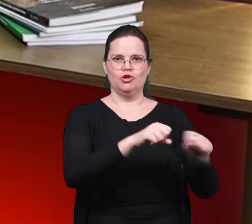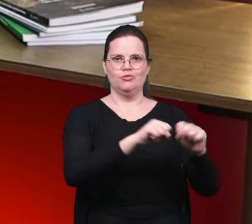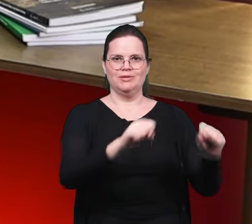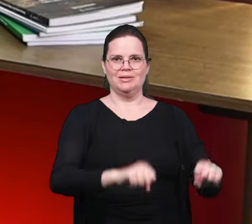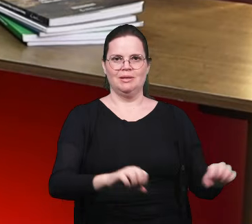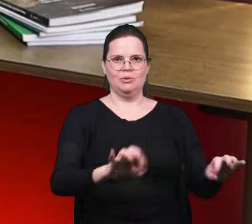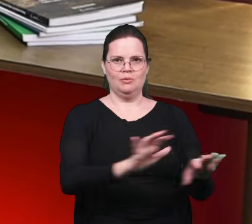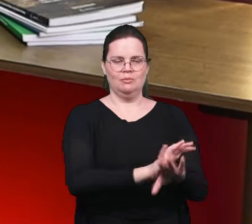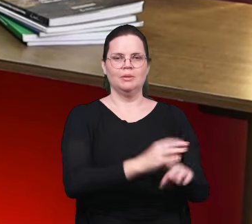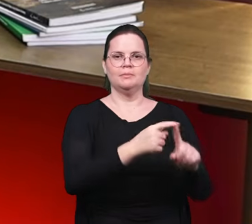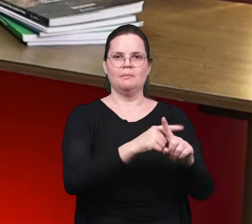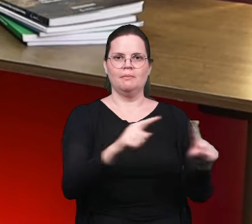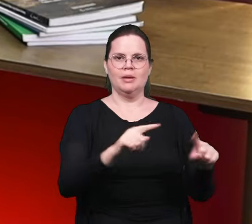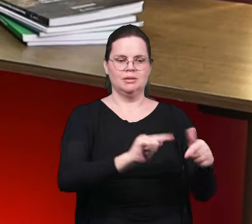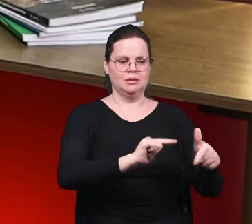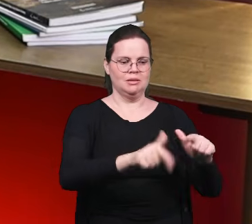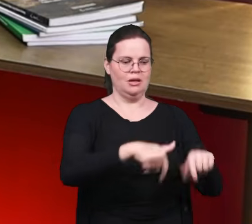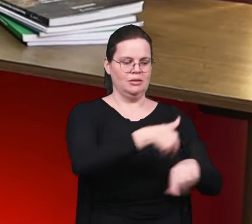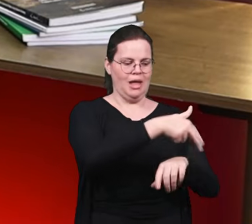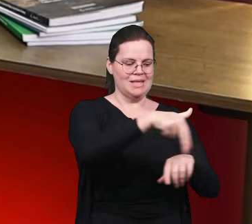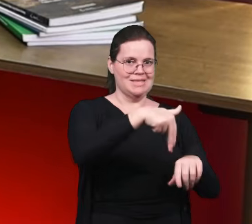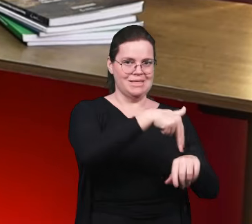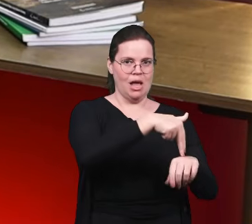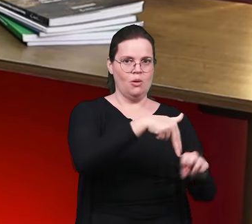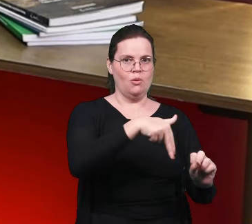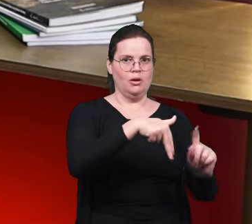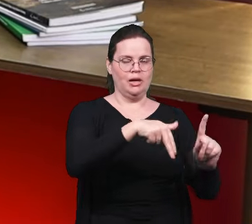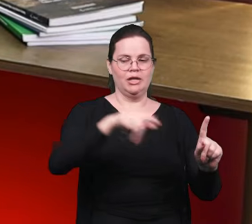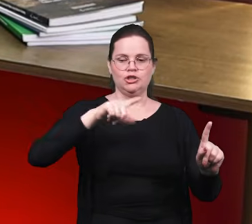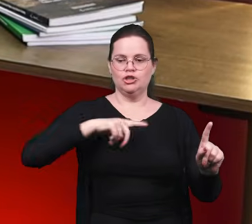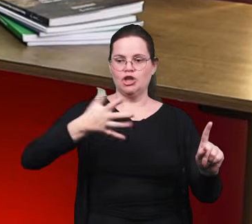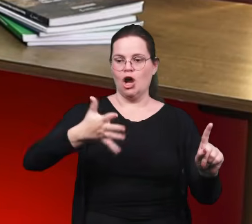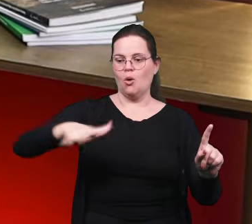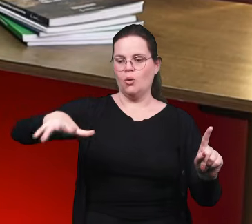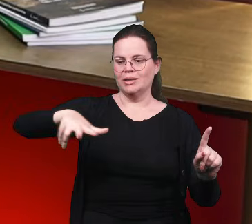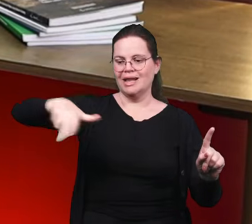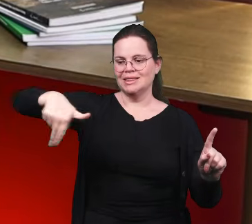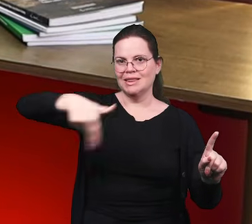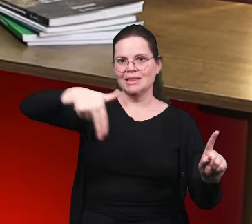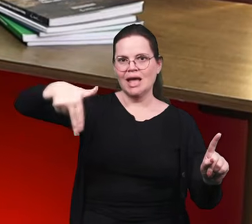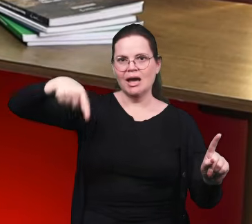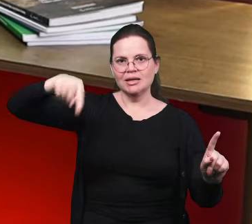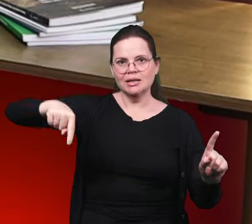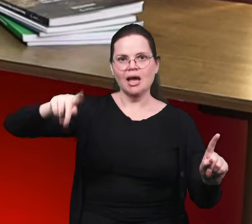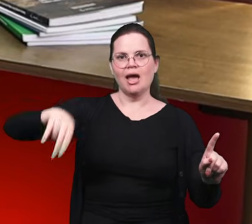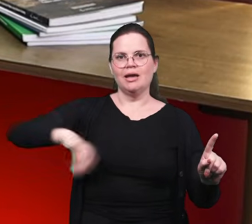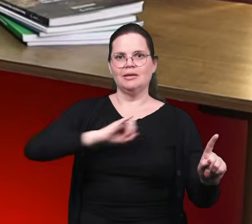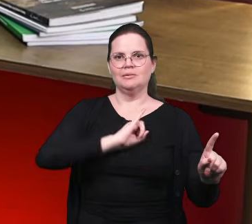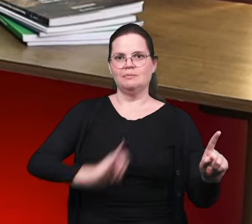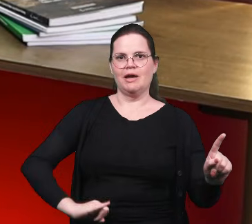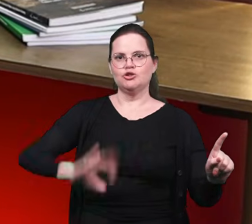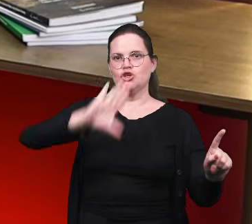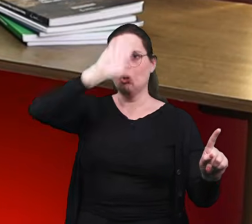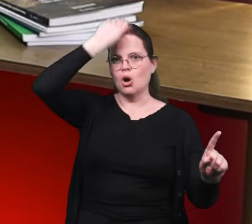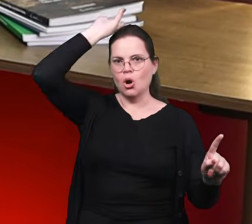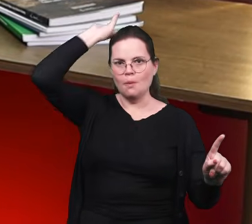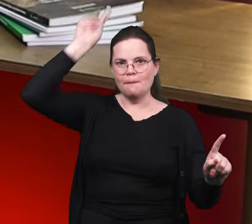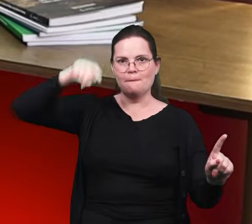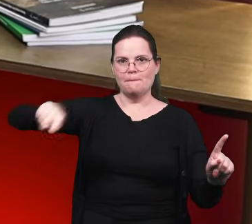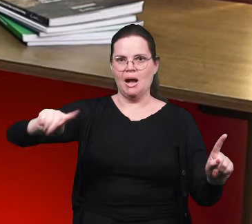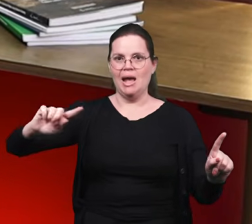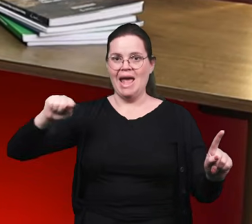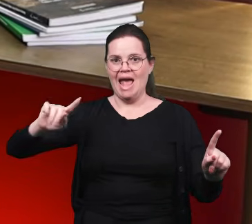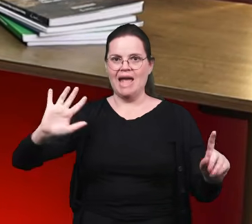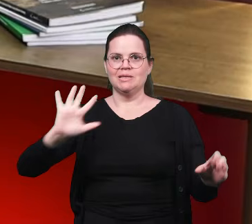como nação, era uma nação dominada por uma outra nação, né? A nação dominante ali era